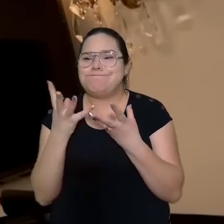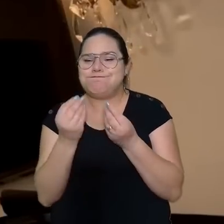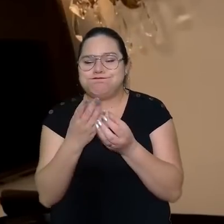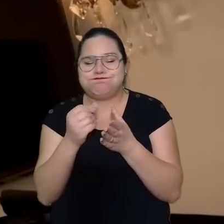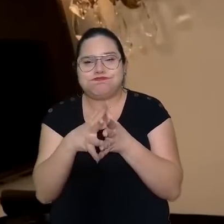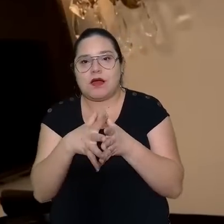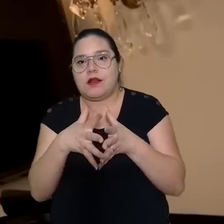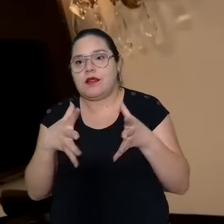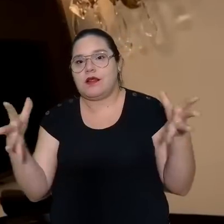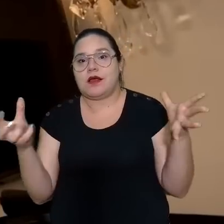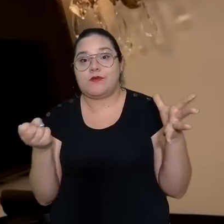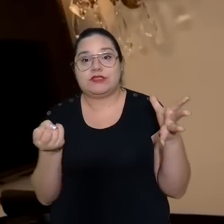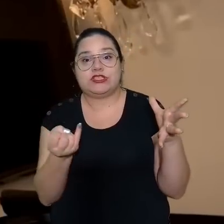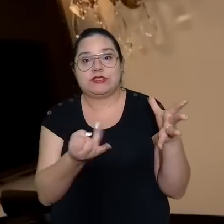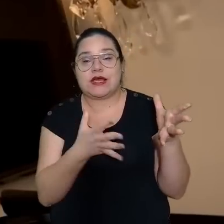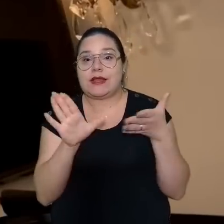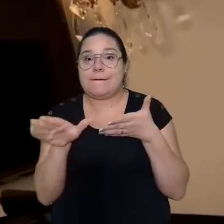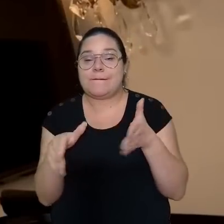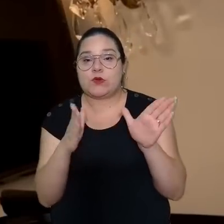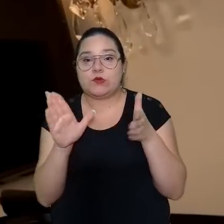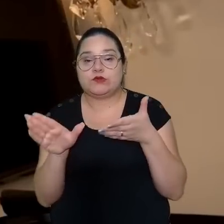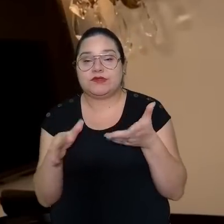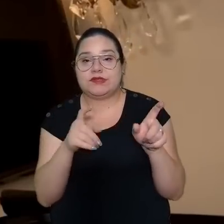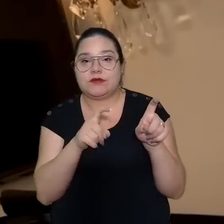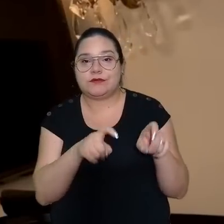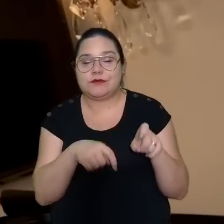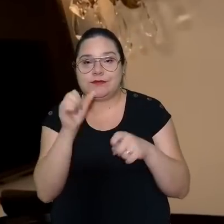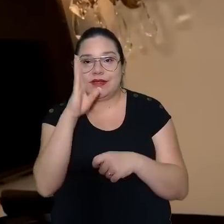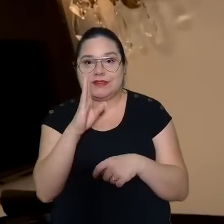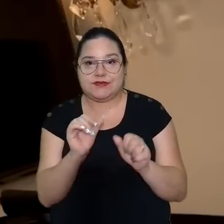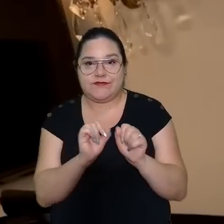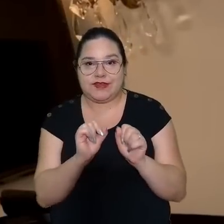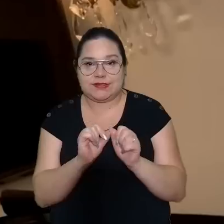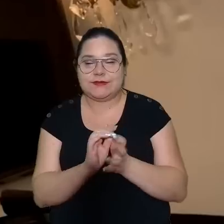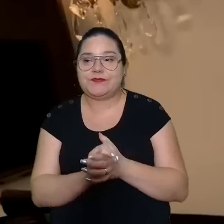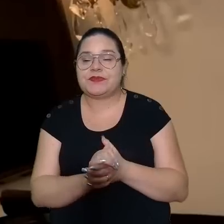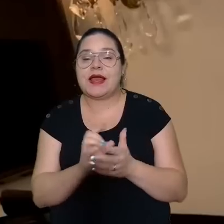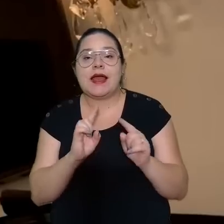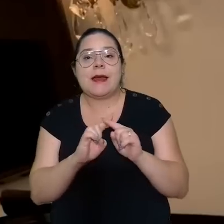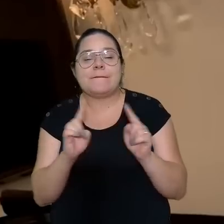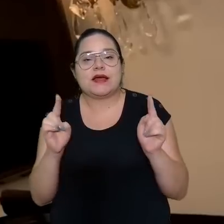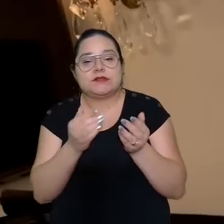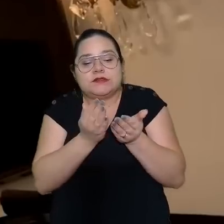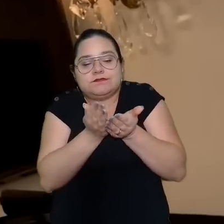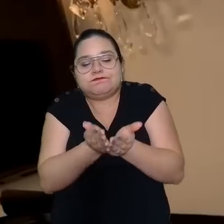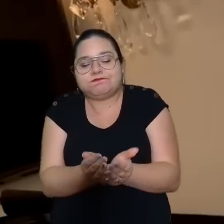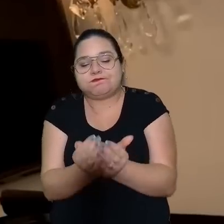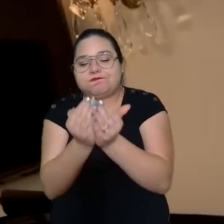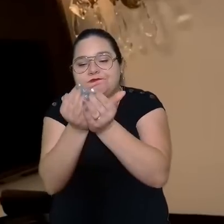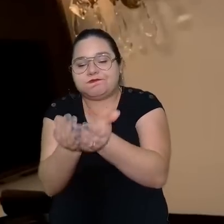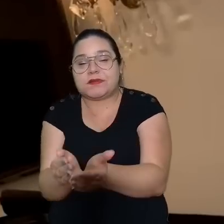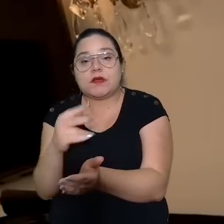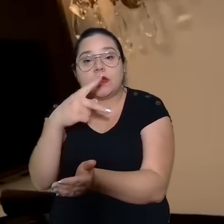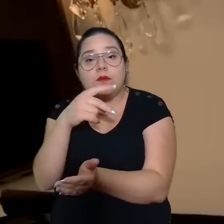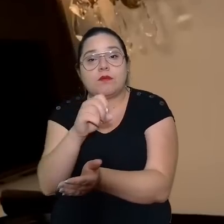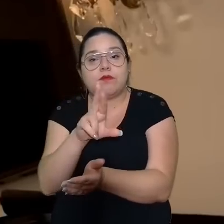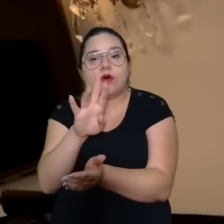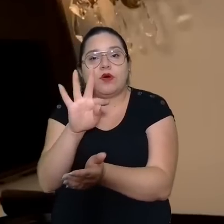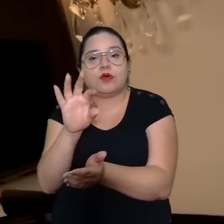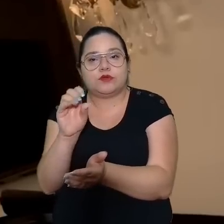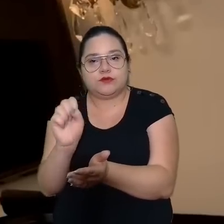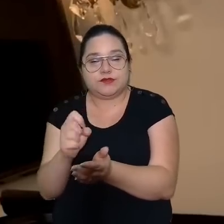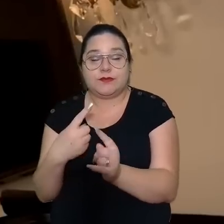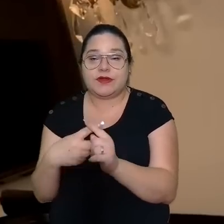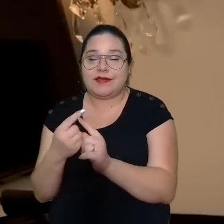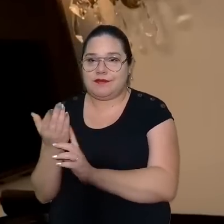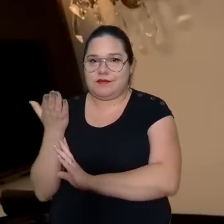e a produção imensa que o agricultor brasileiro consegue. Mas os portos, né? Então, Enquanto antes